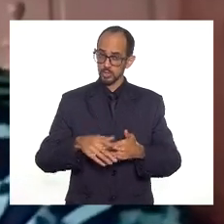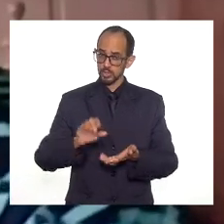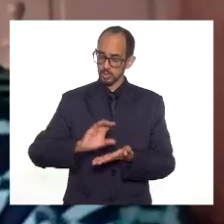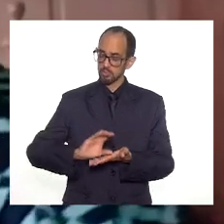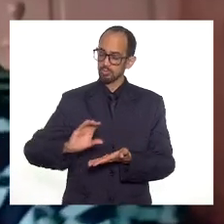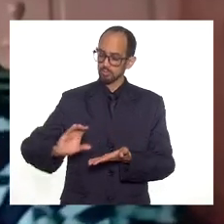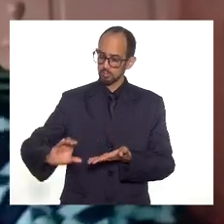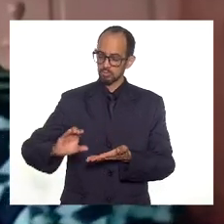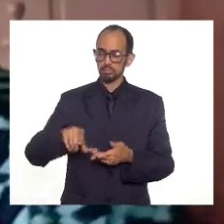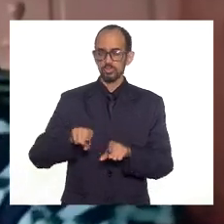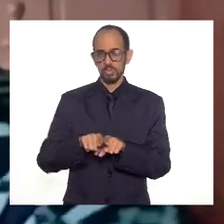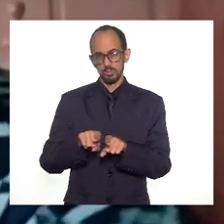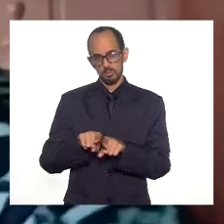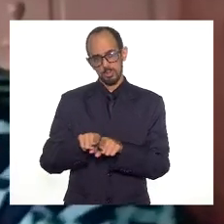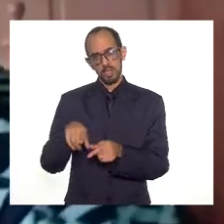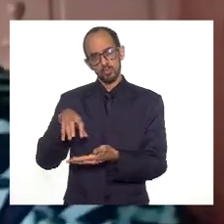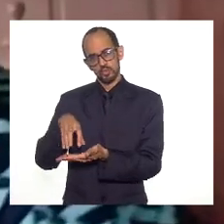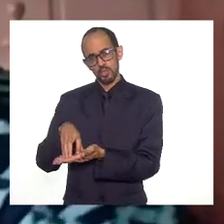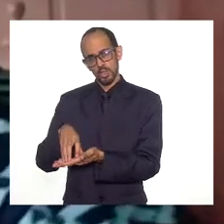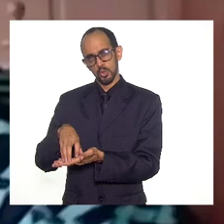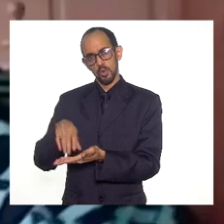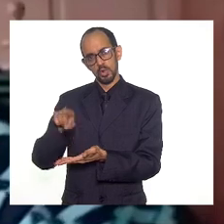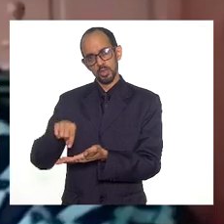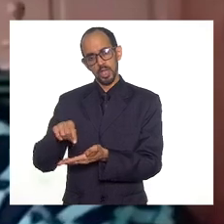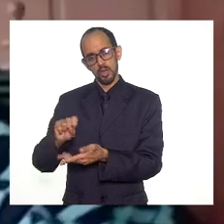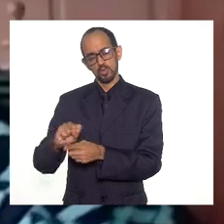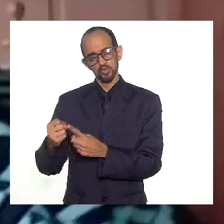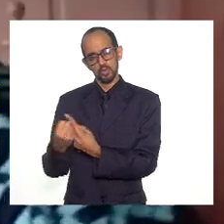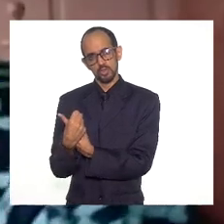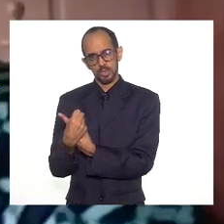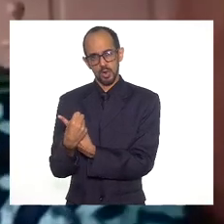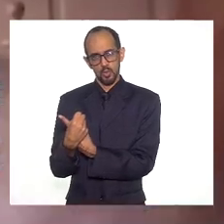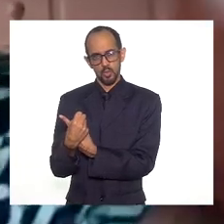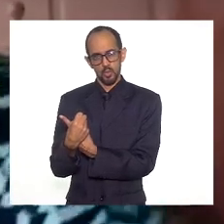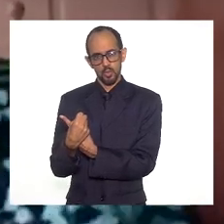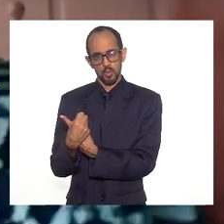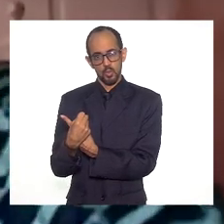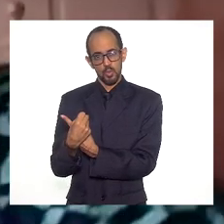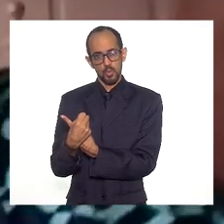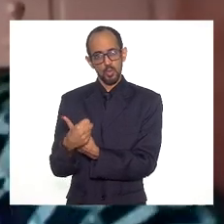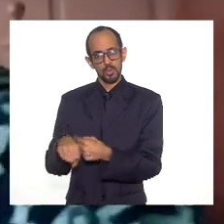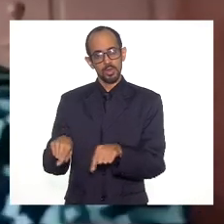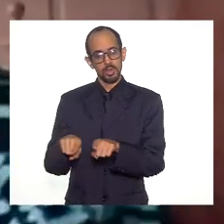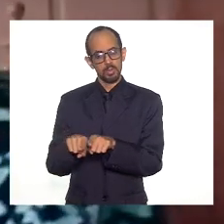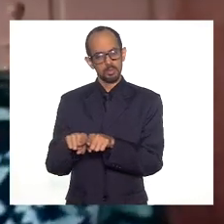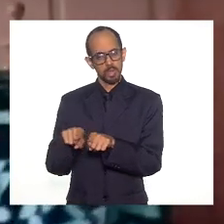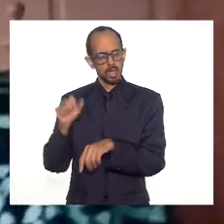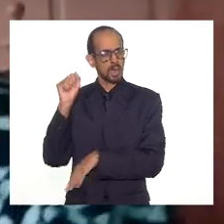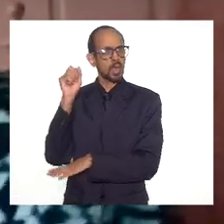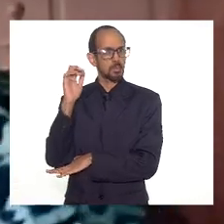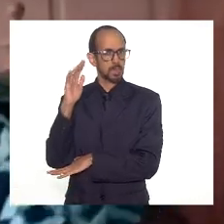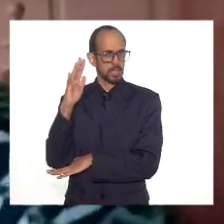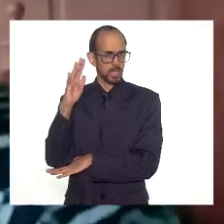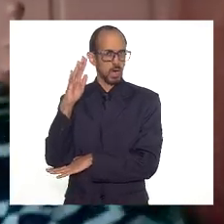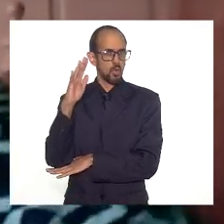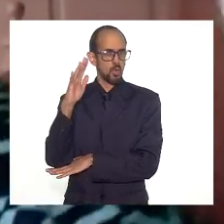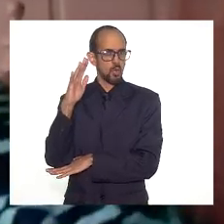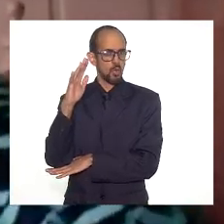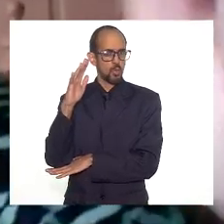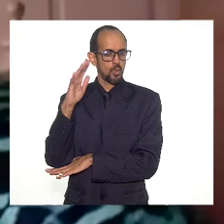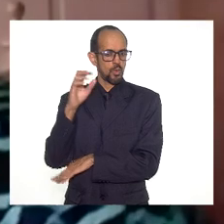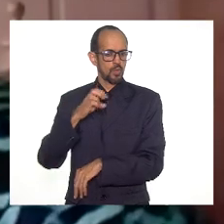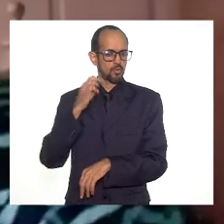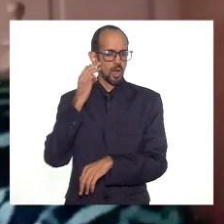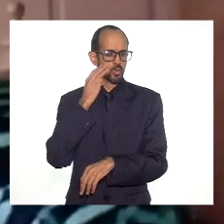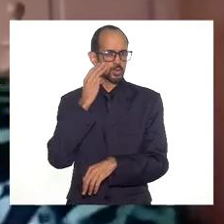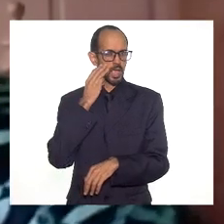setor tão importante que é o setor social, assim, social e ambiental. A gente não pode dizer, eu acho que o Waldeck